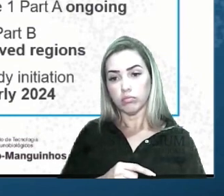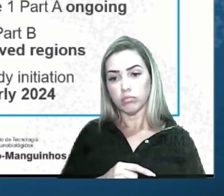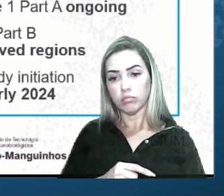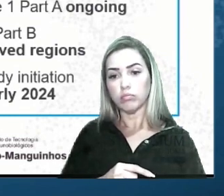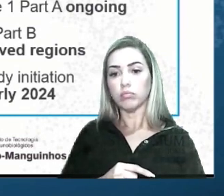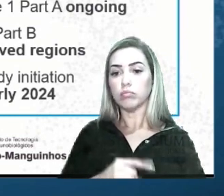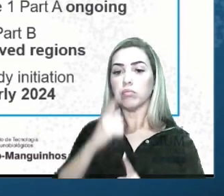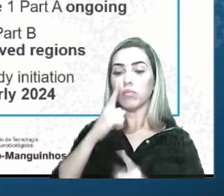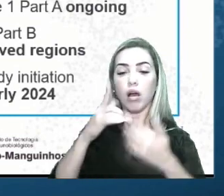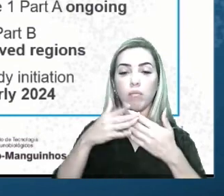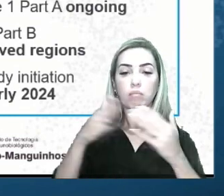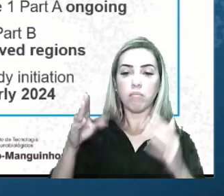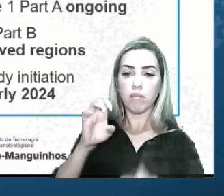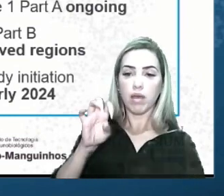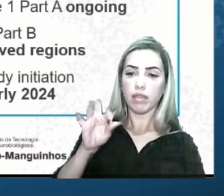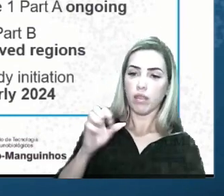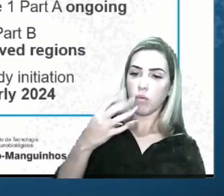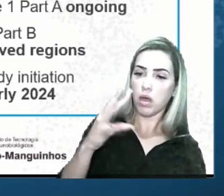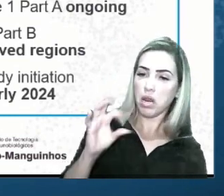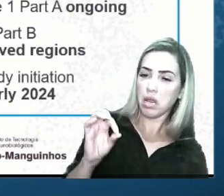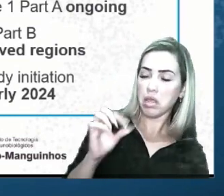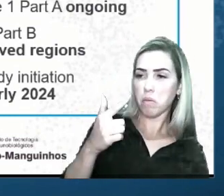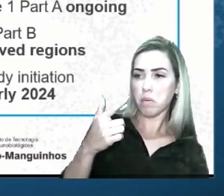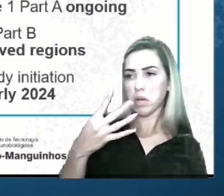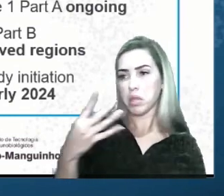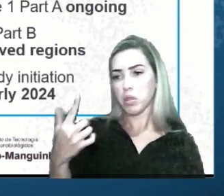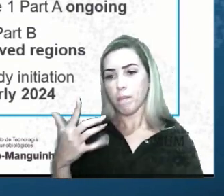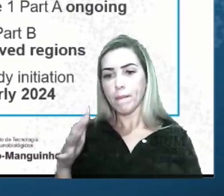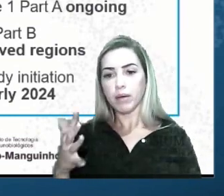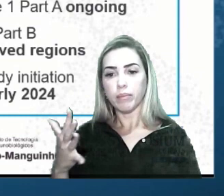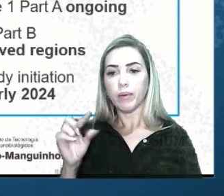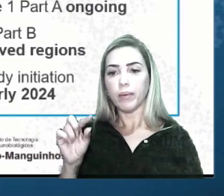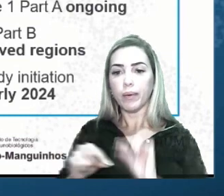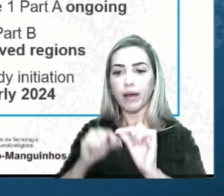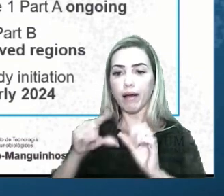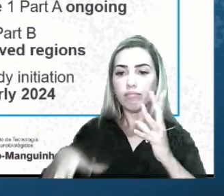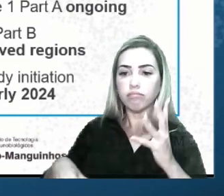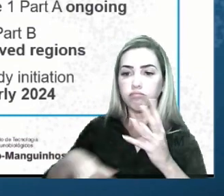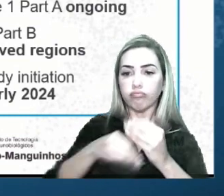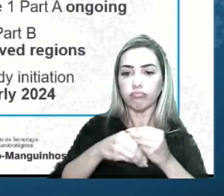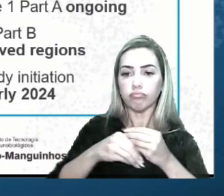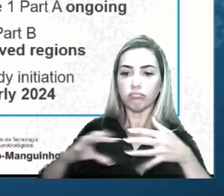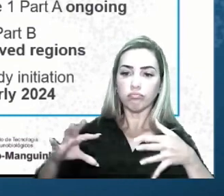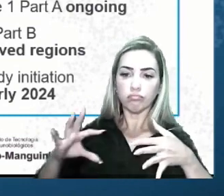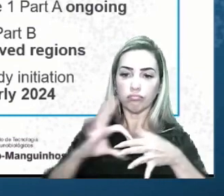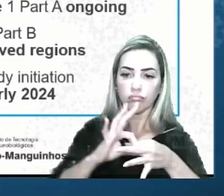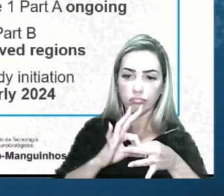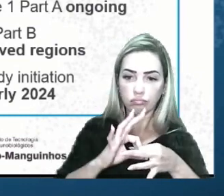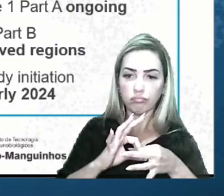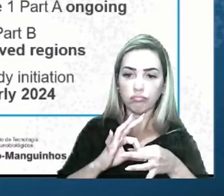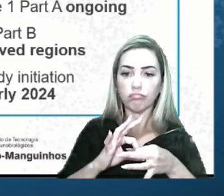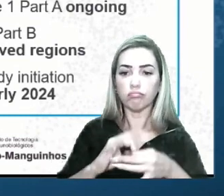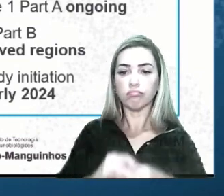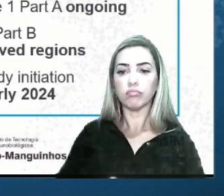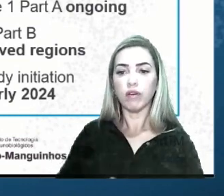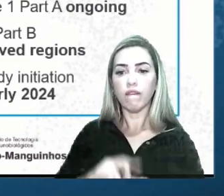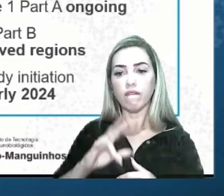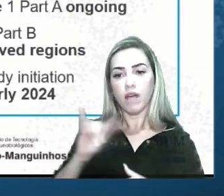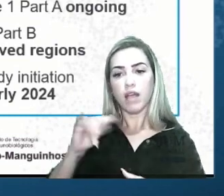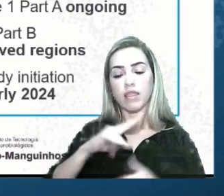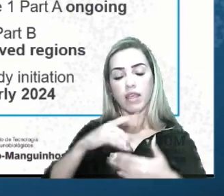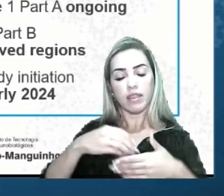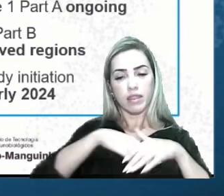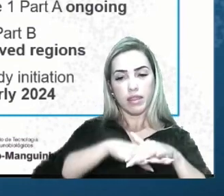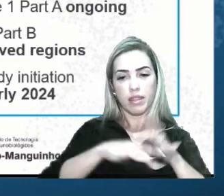a beta 40 e 42, que são os agregados que formam os depósitos